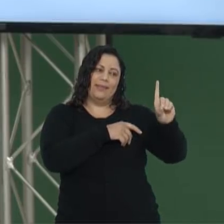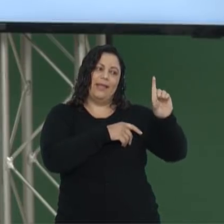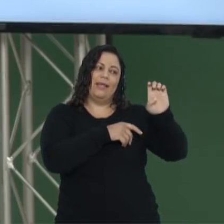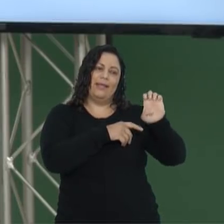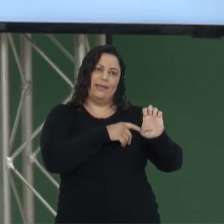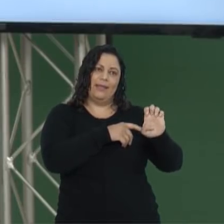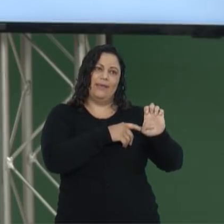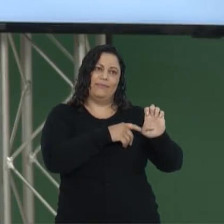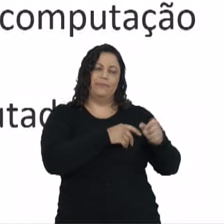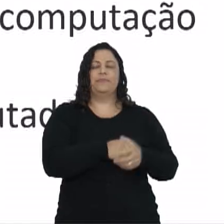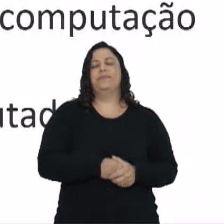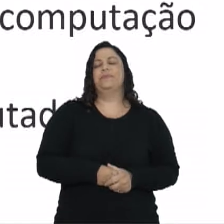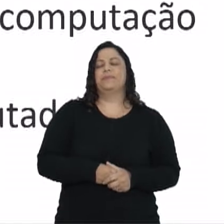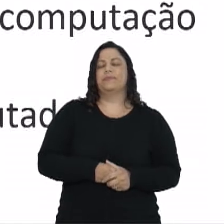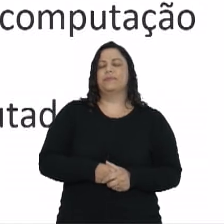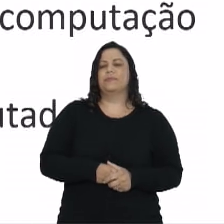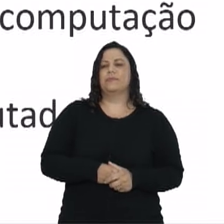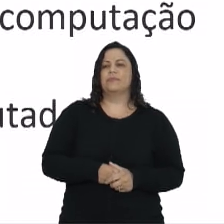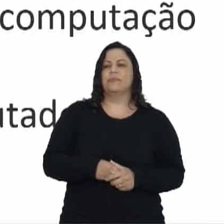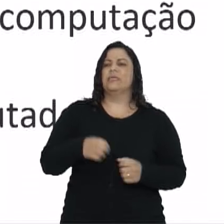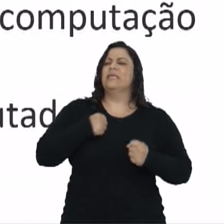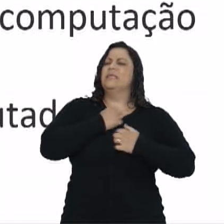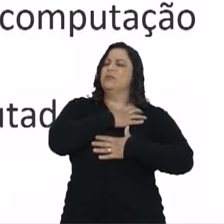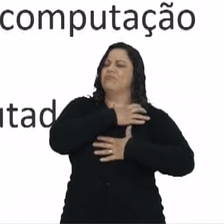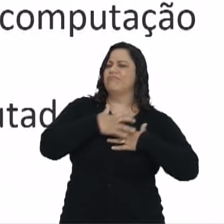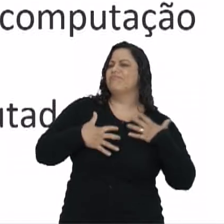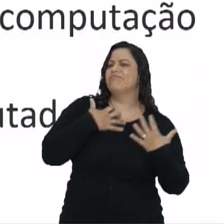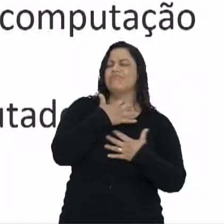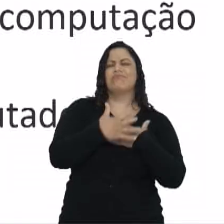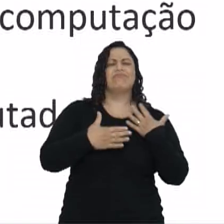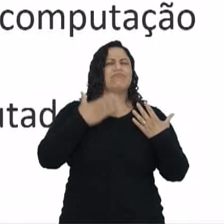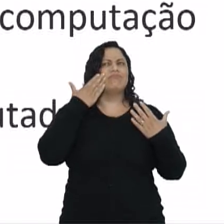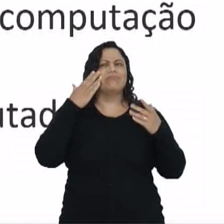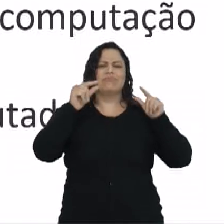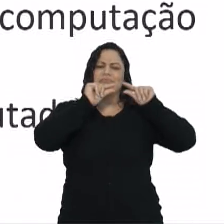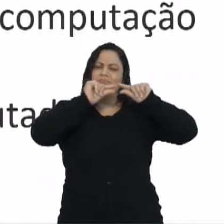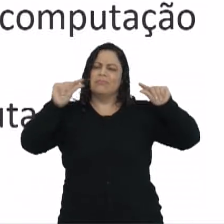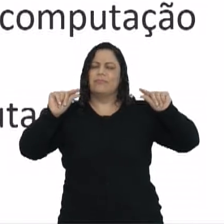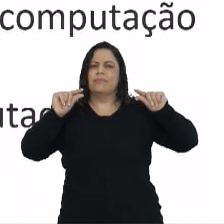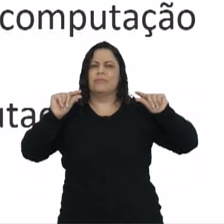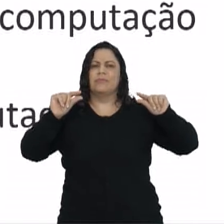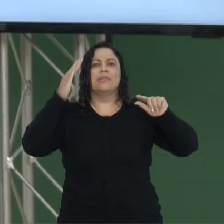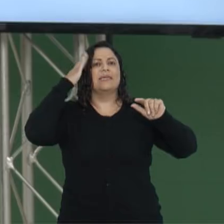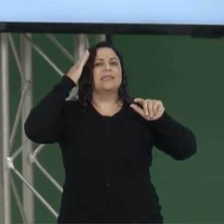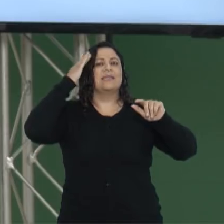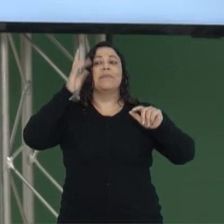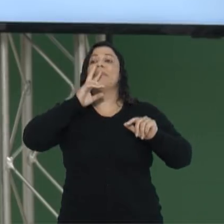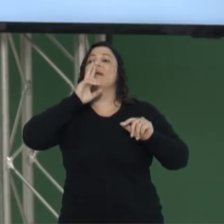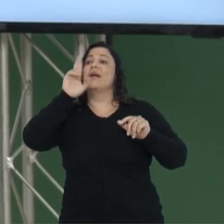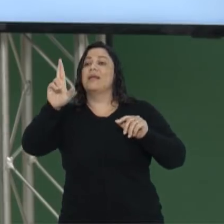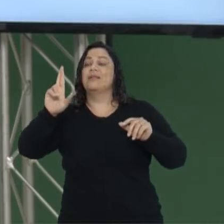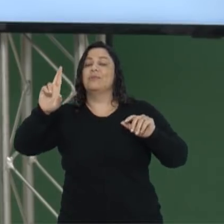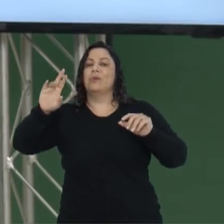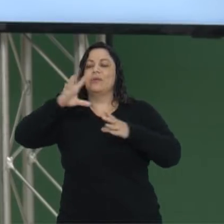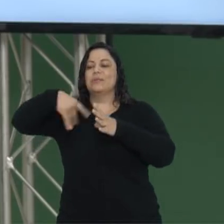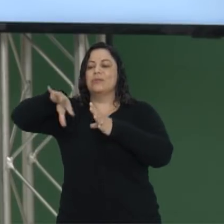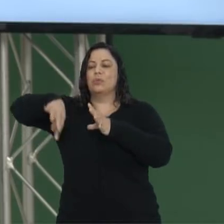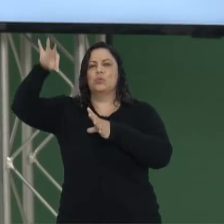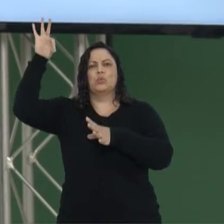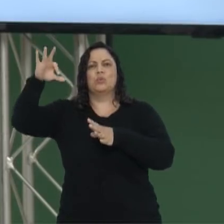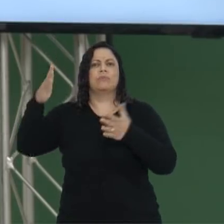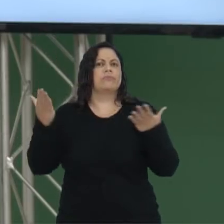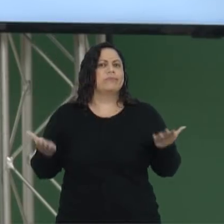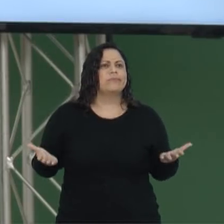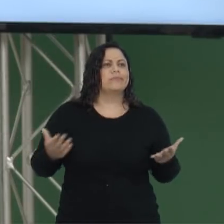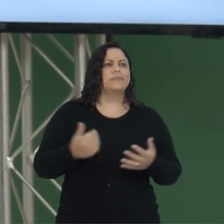com você. Estou ansioso, taranã, saber o resultado do sorteio. Qual que seria essa continuação aqui, né? A atitude do